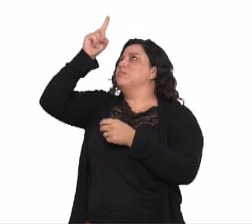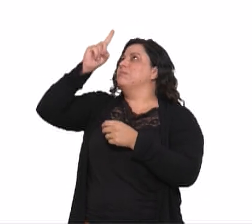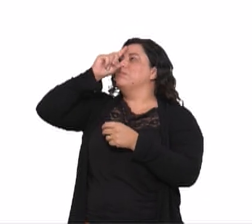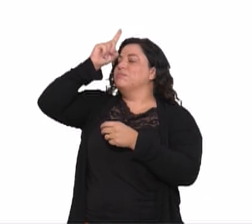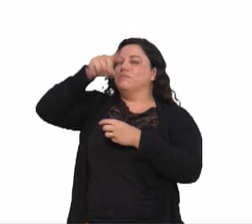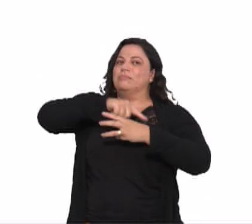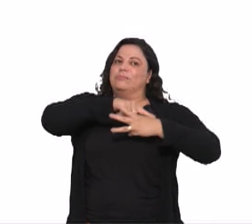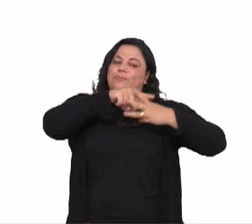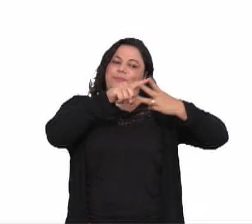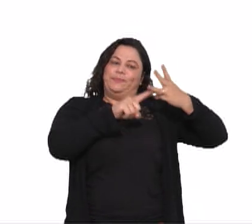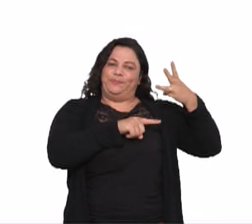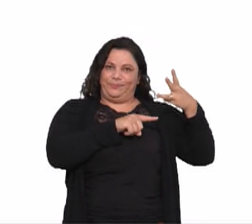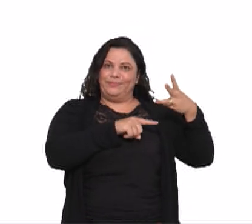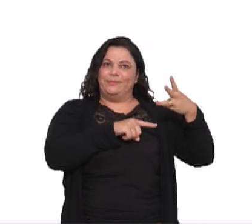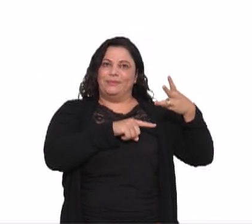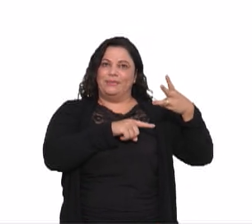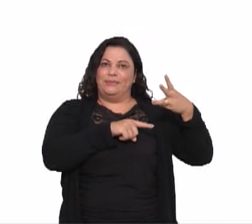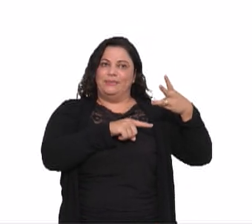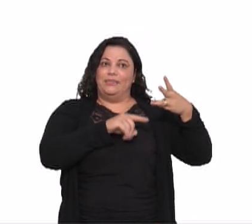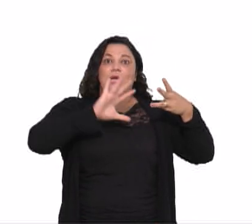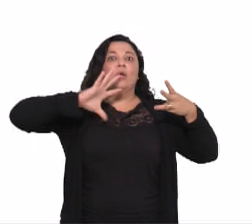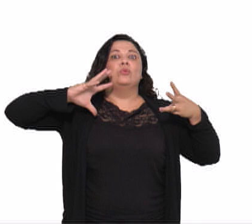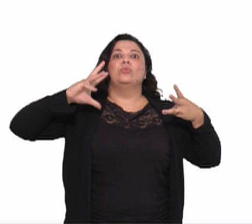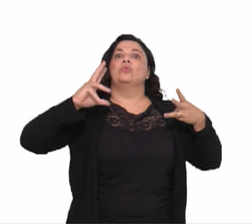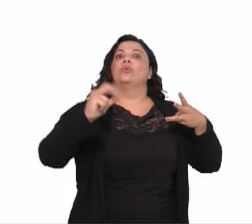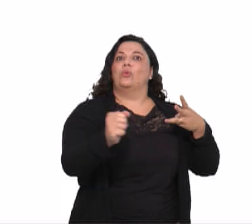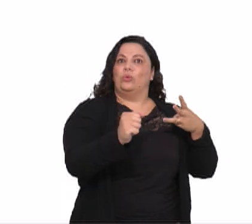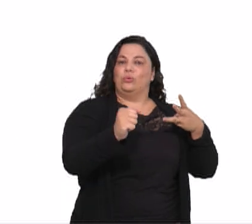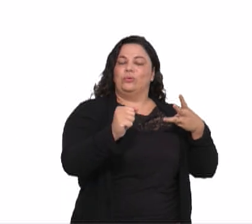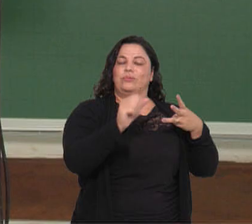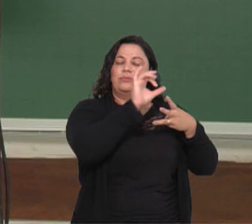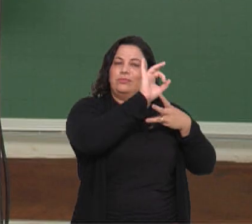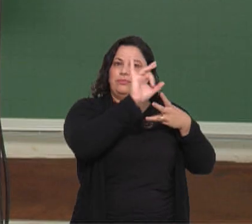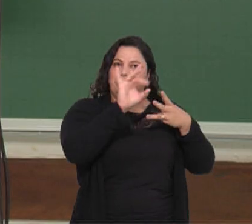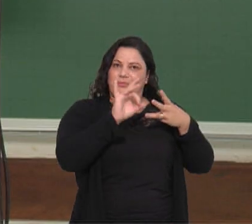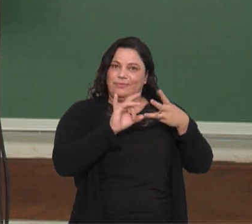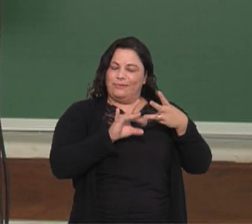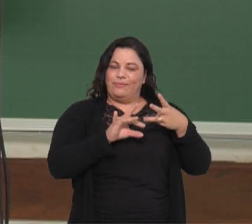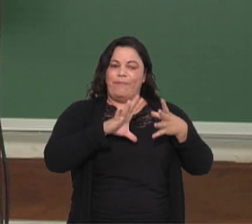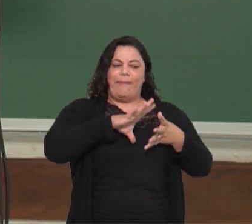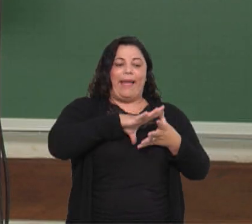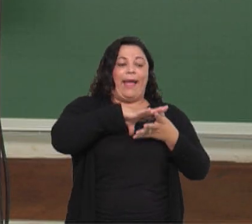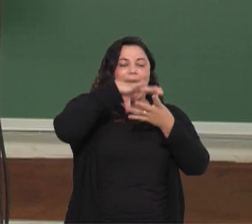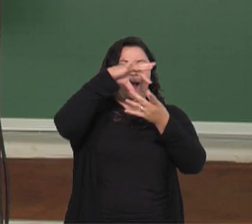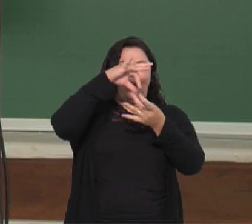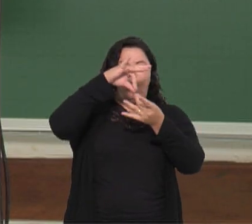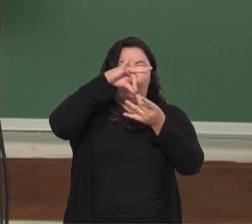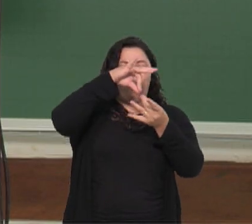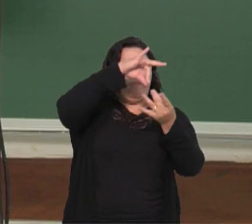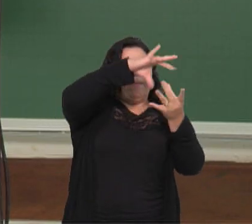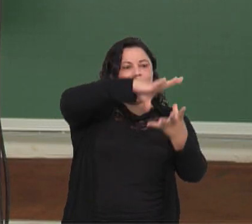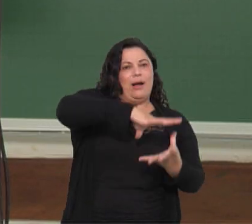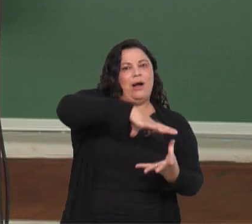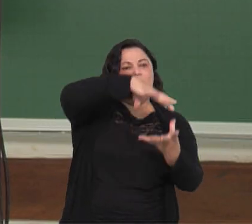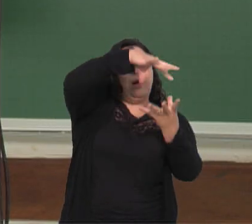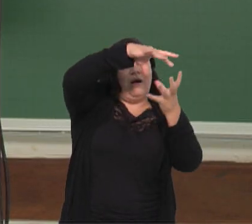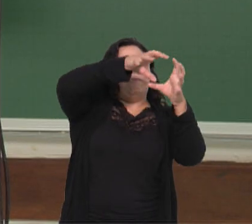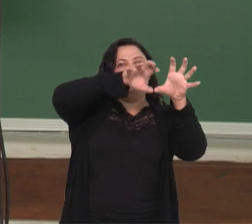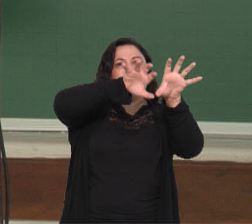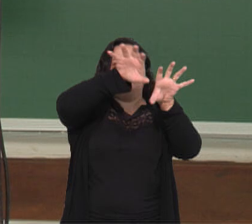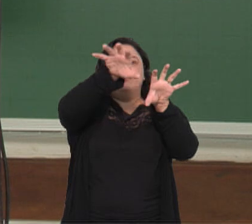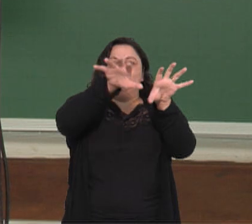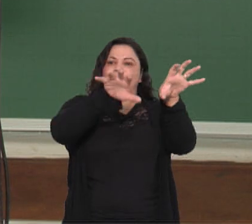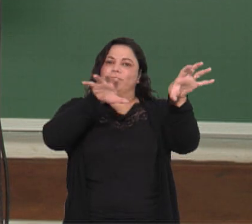partes. Todos nós temos uma alma só que essa alma é dividida em 3 partes diferentes. Tá? Platão